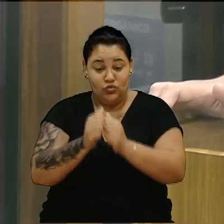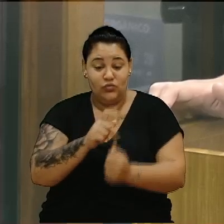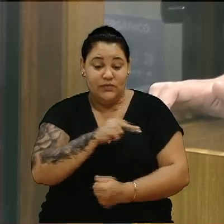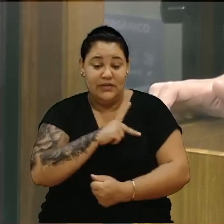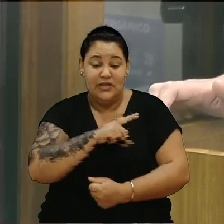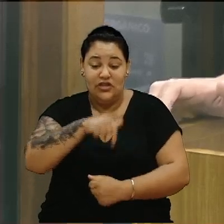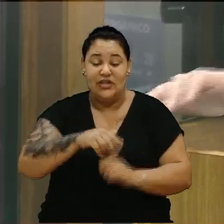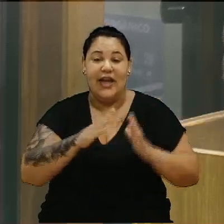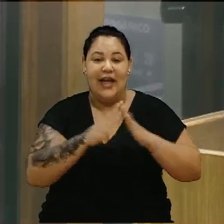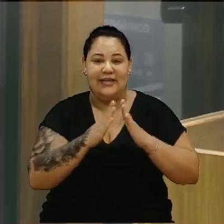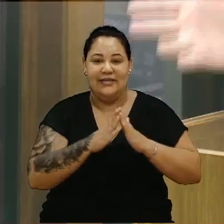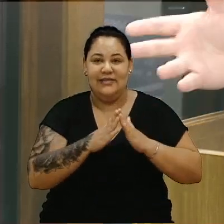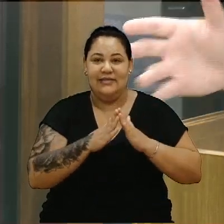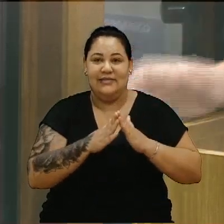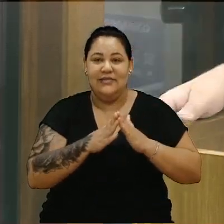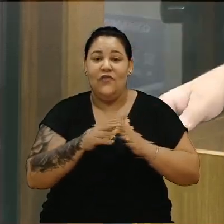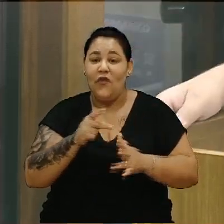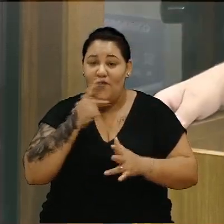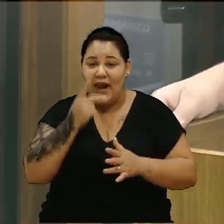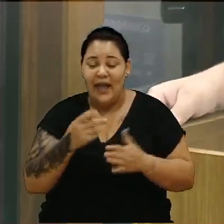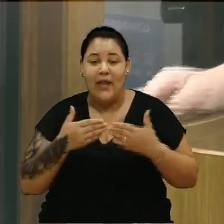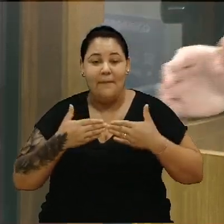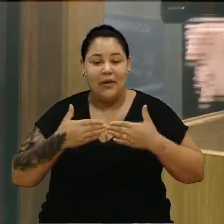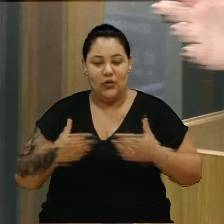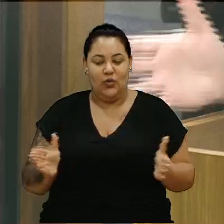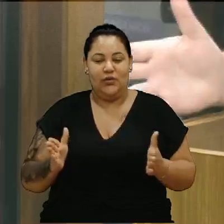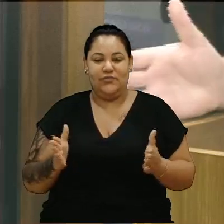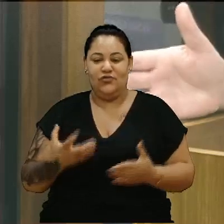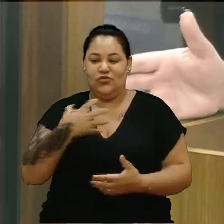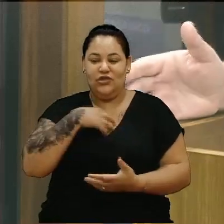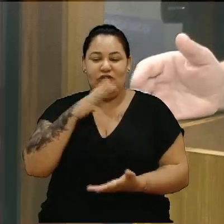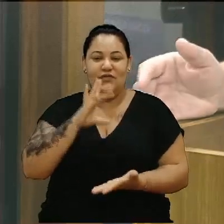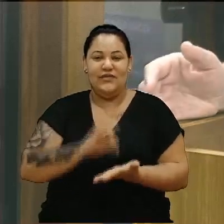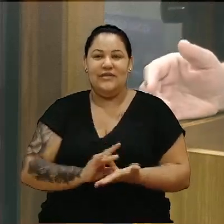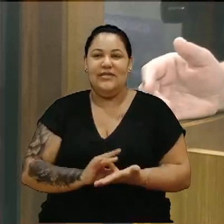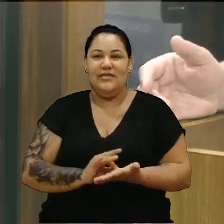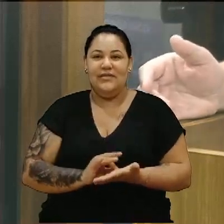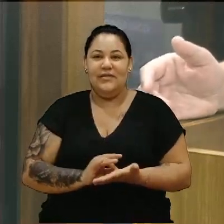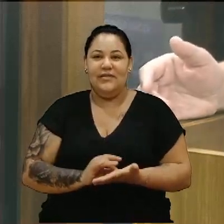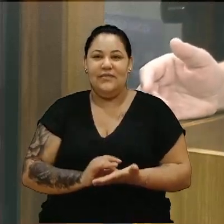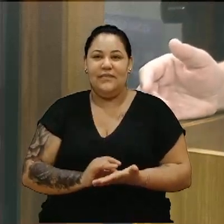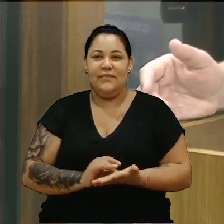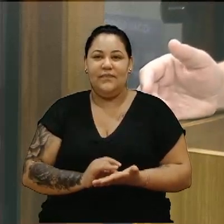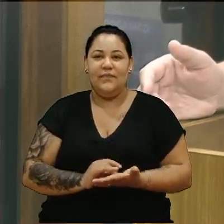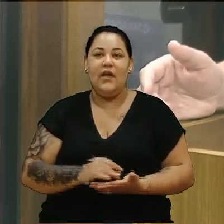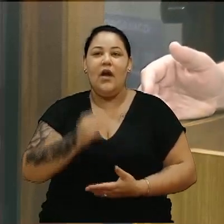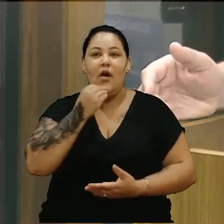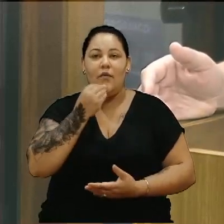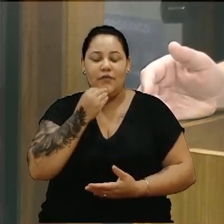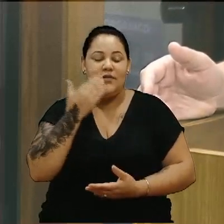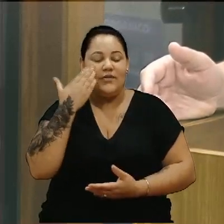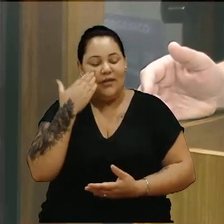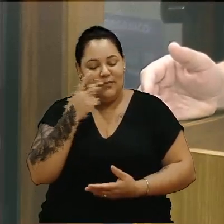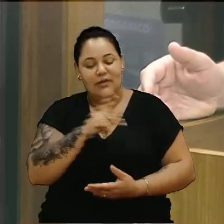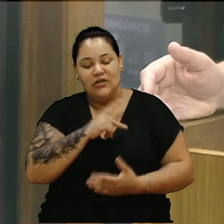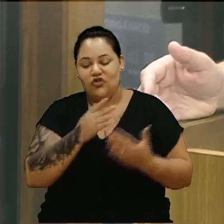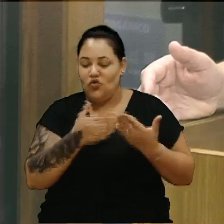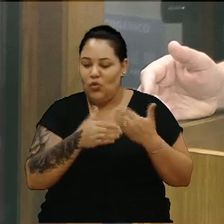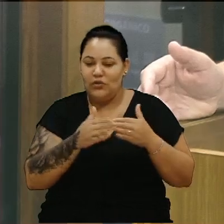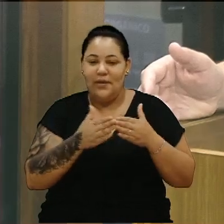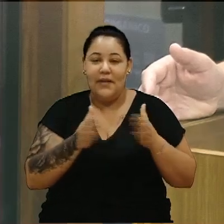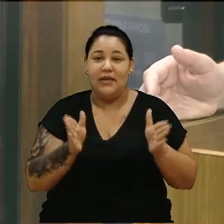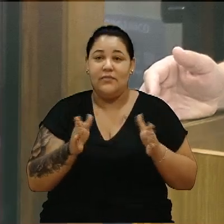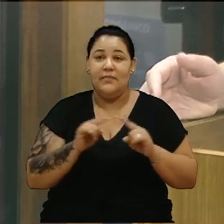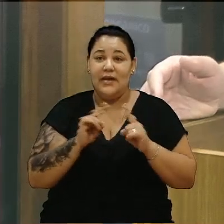onde foi dado essa abertura, né, de maneira oficial. Obviamente, a casa sempre esteve aberta em todas as presidências já passadas, mas sempre importante no início do